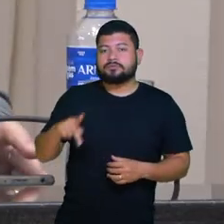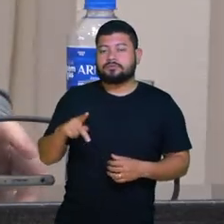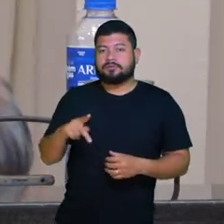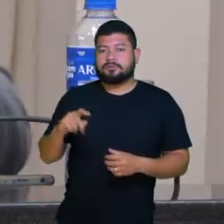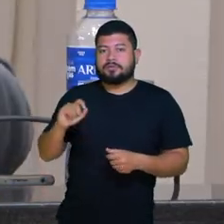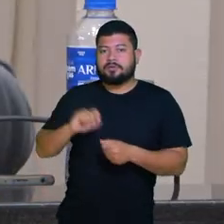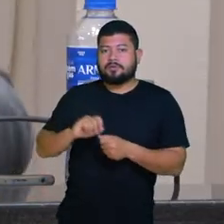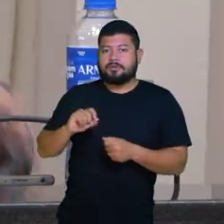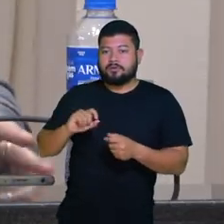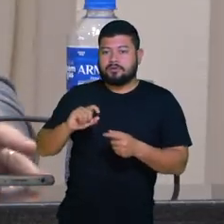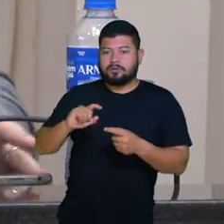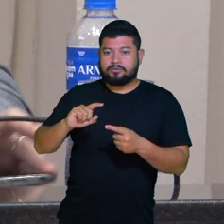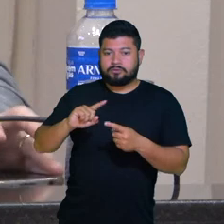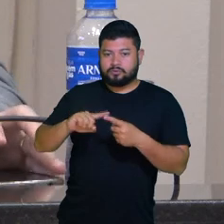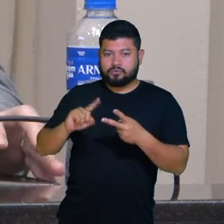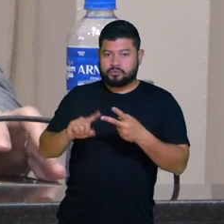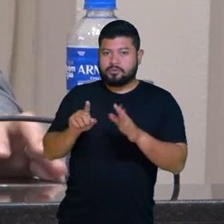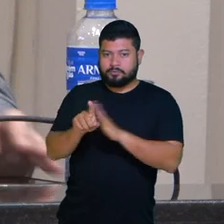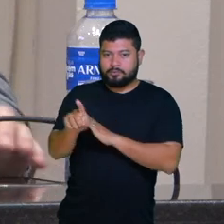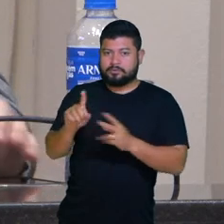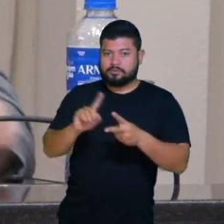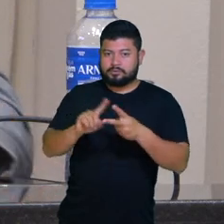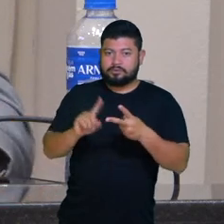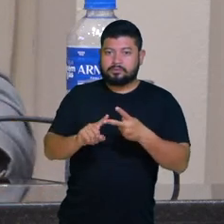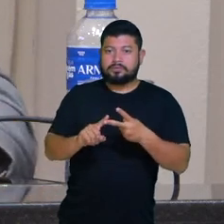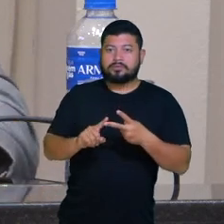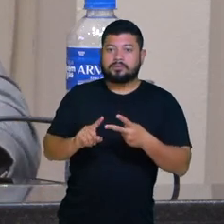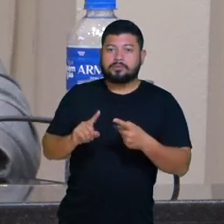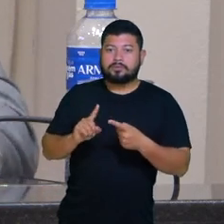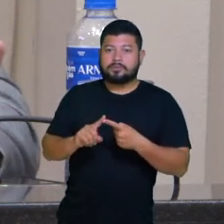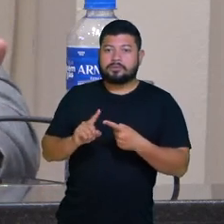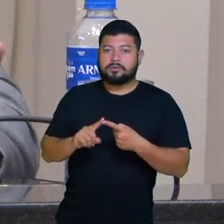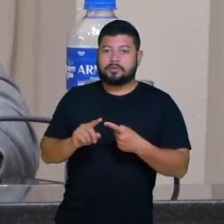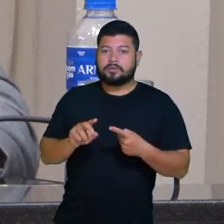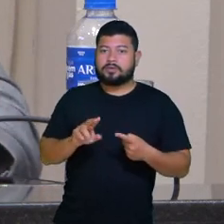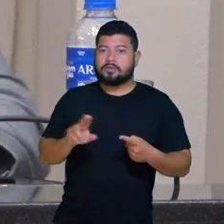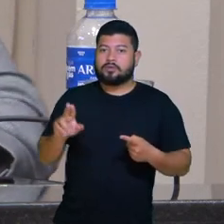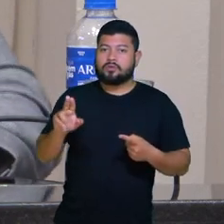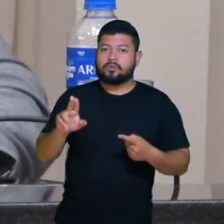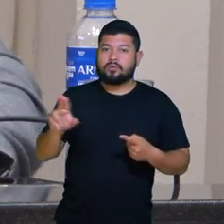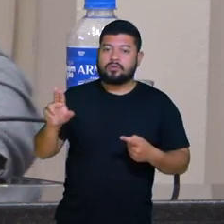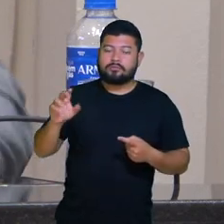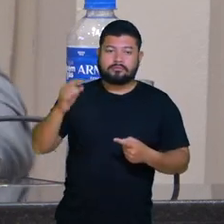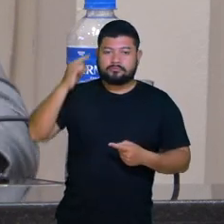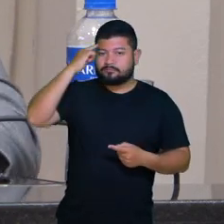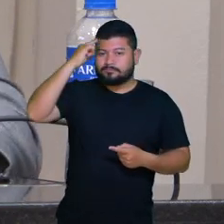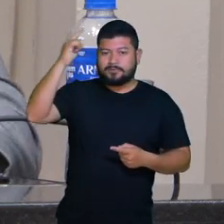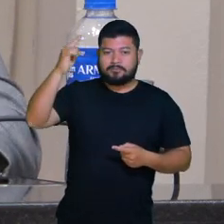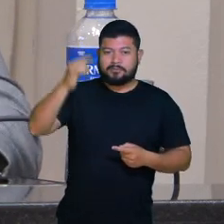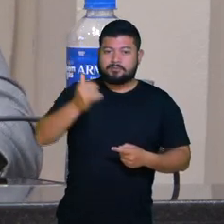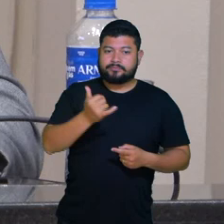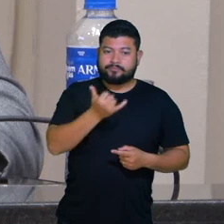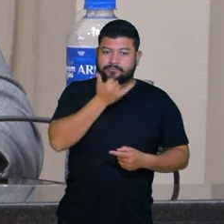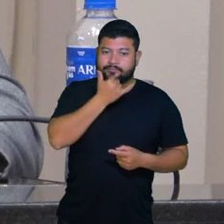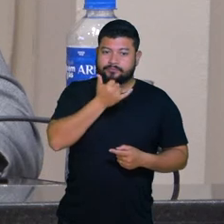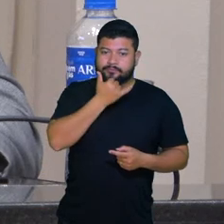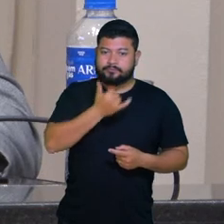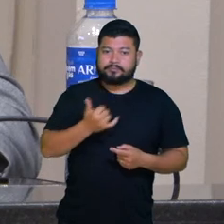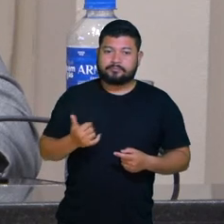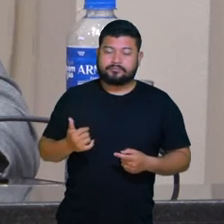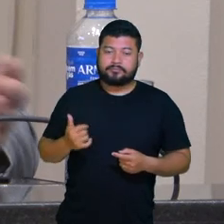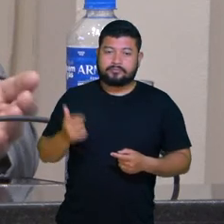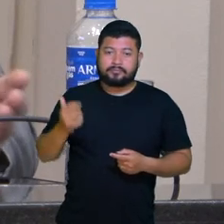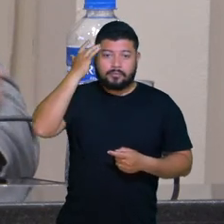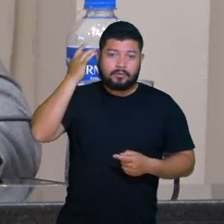as os dois pontos né Eh não falou o nome aí eu não n mas eh sim eu acho que essa questão